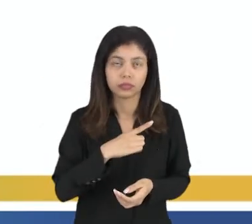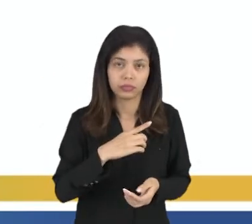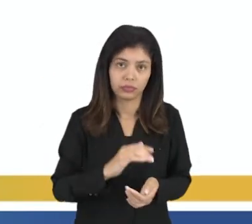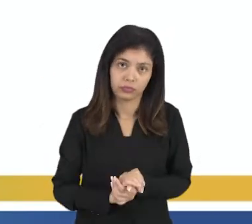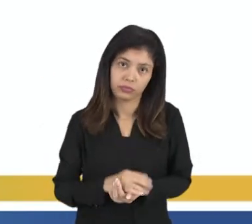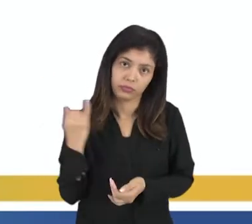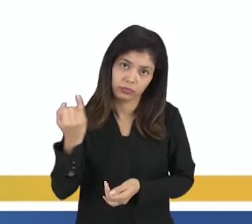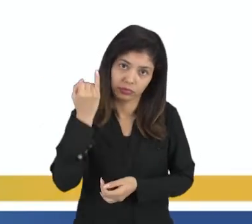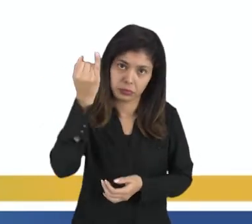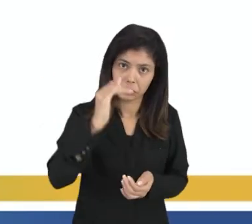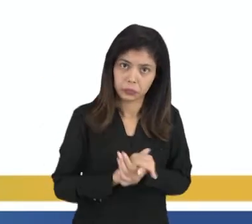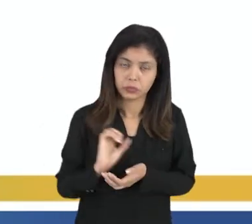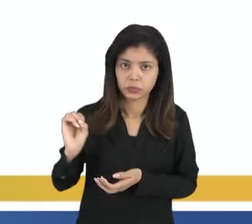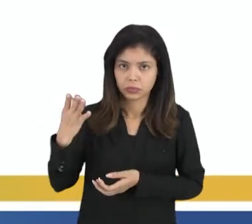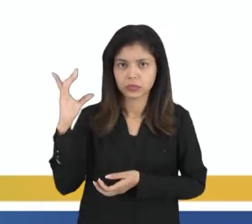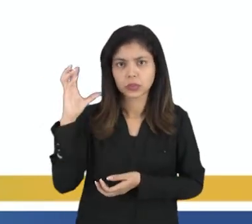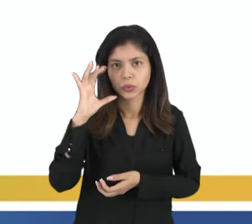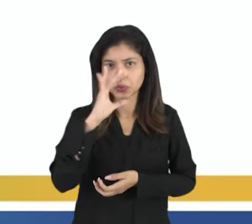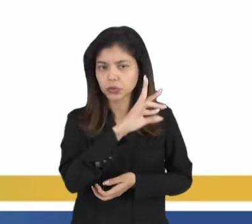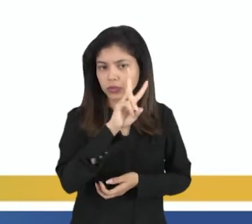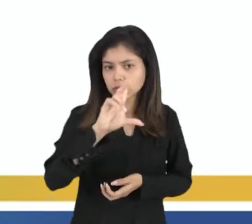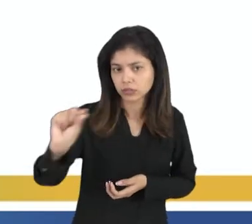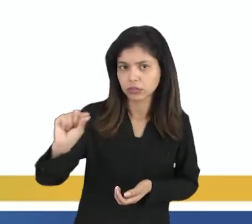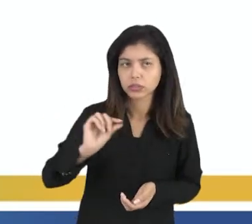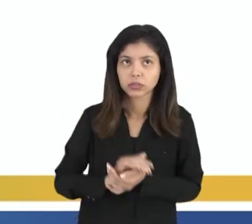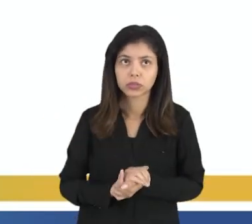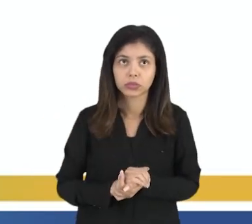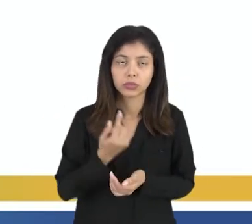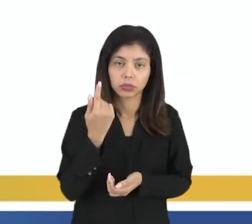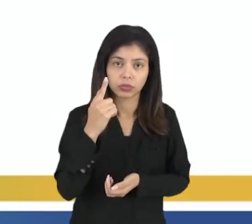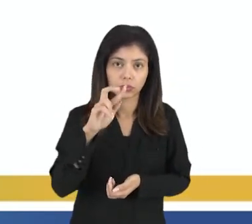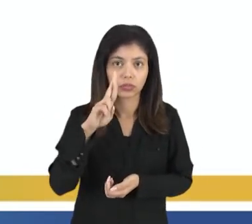energia, principalmente na forma de calor, ele sai de um grau